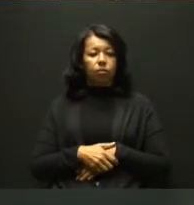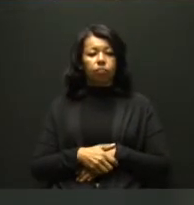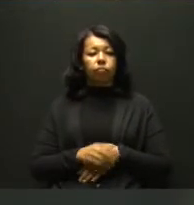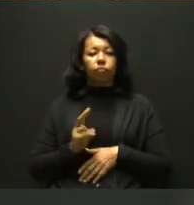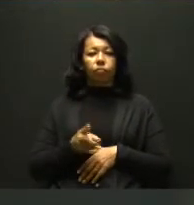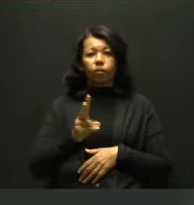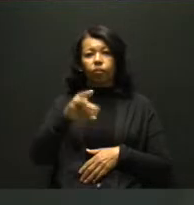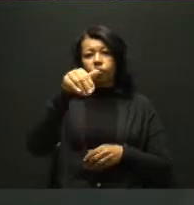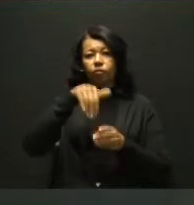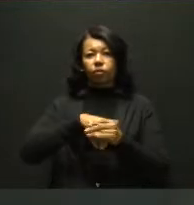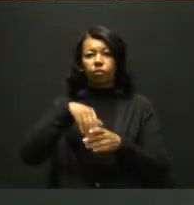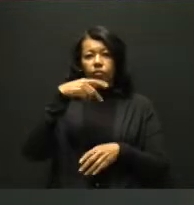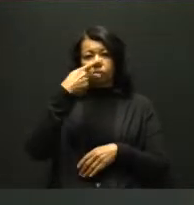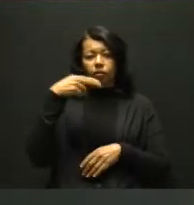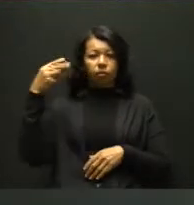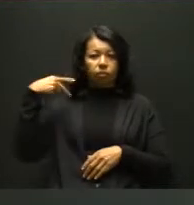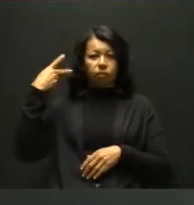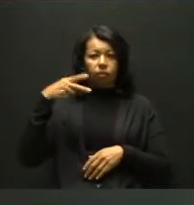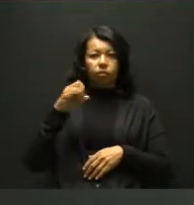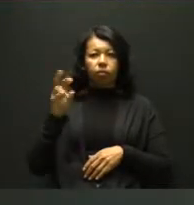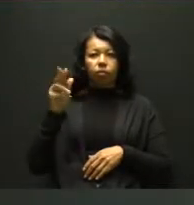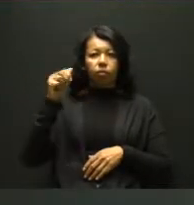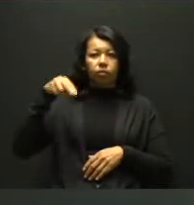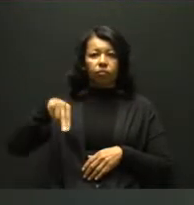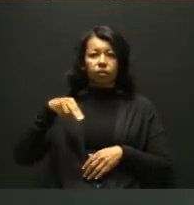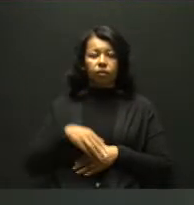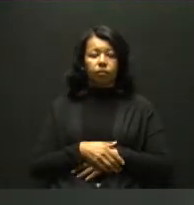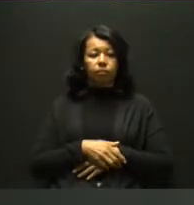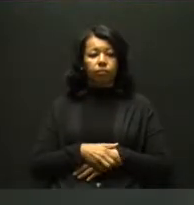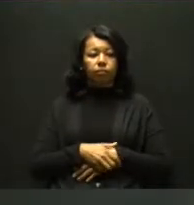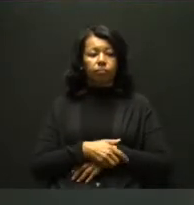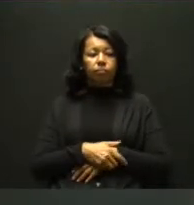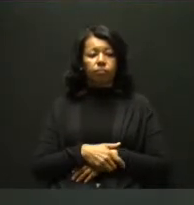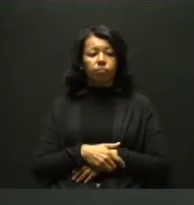continue votação com a palavra o vereador evander branco